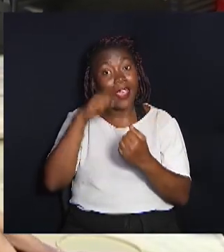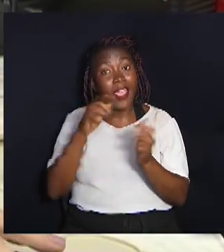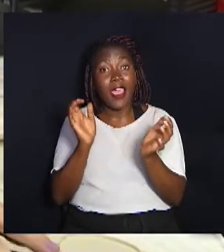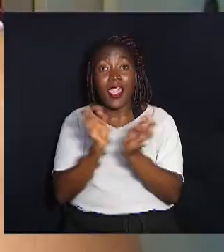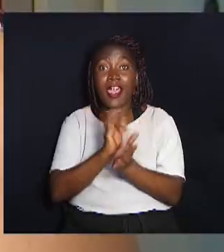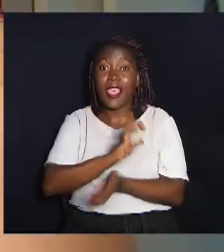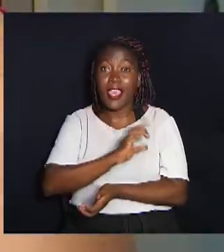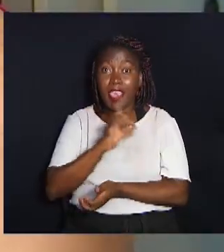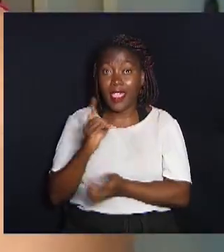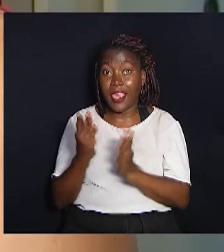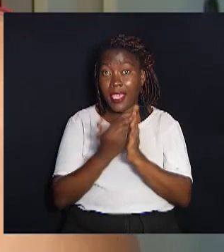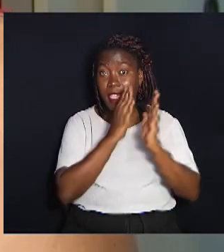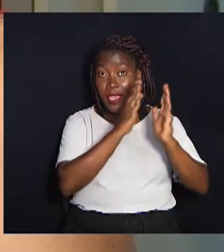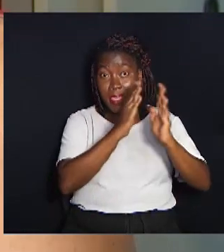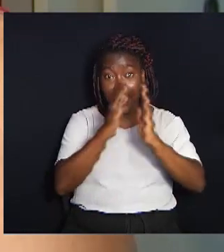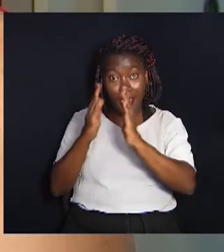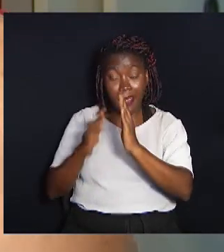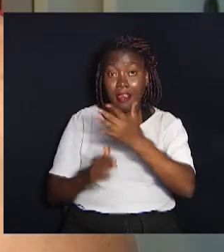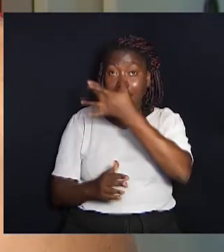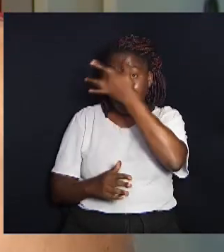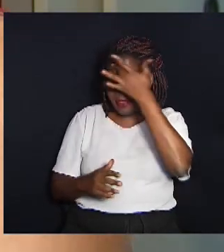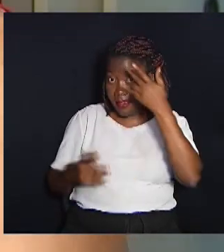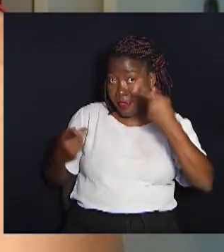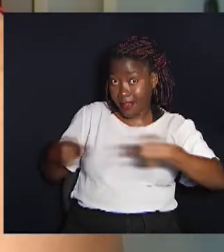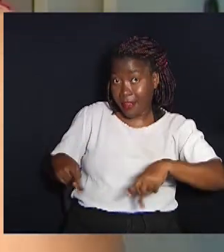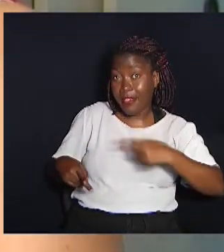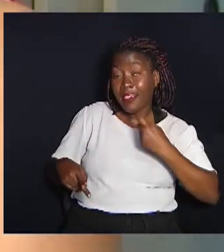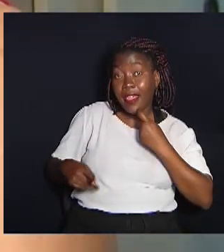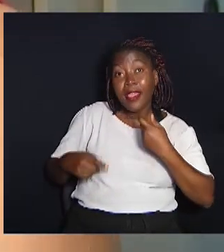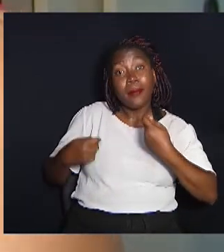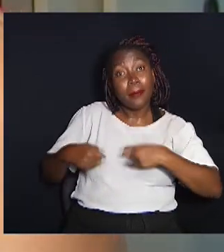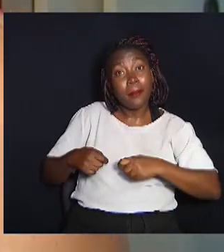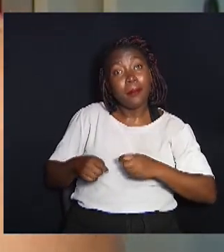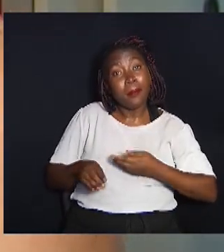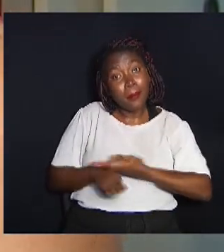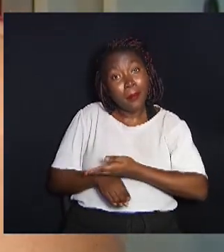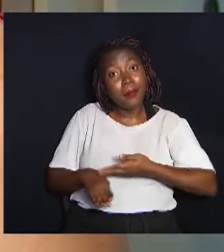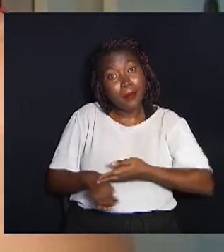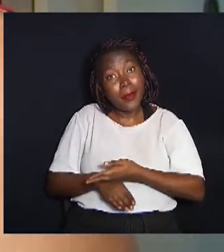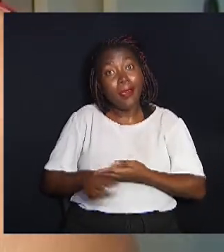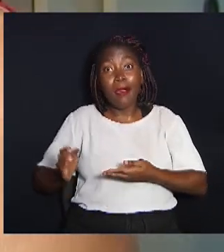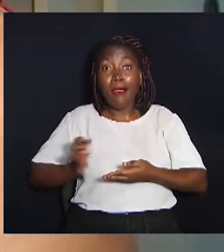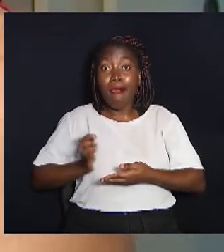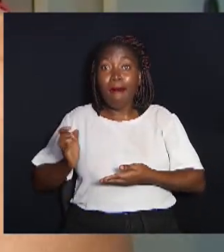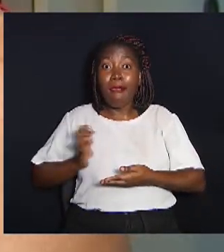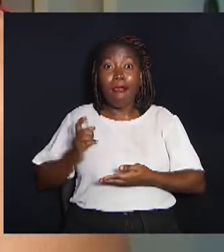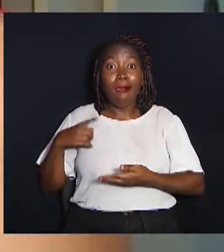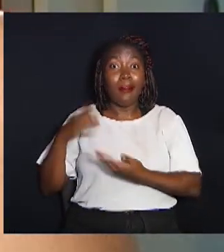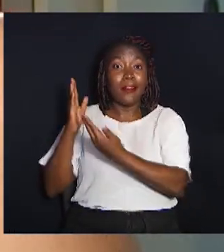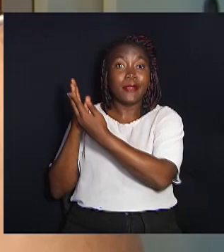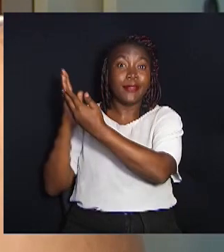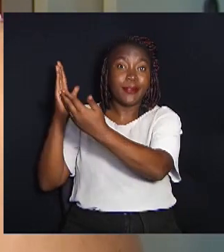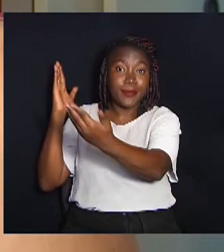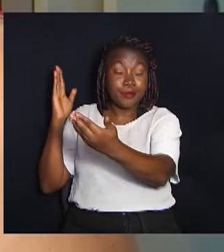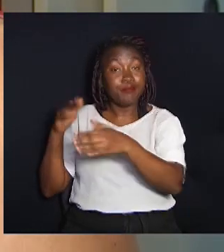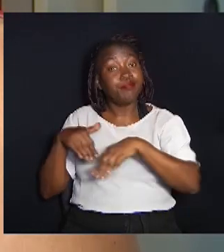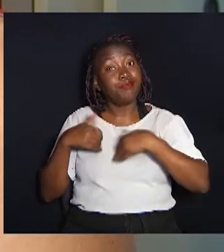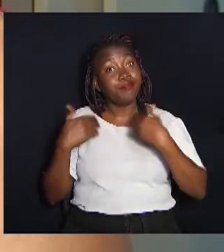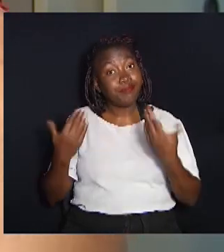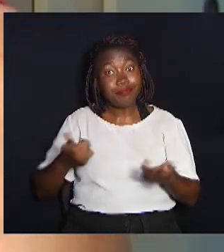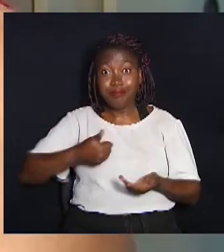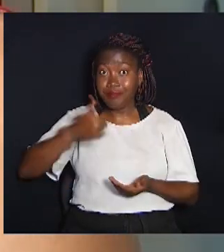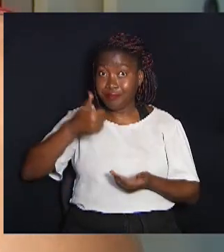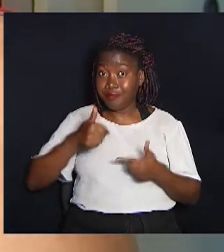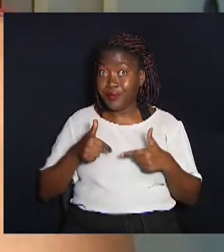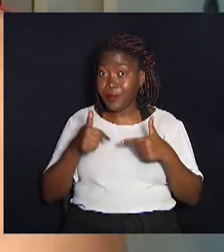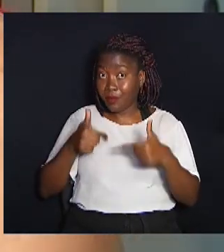de Biblioteca. O cidadão campineiro precisa ter acesso a essa riqueza que nós temos aqui. Então, como primeira iniciativa,